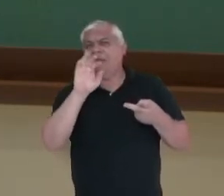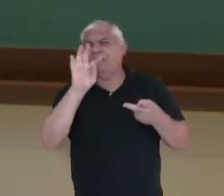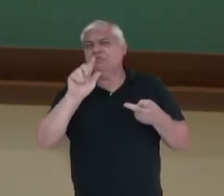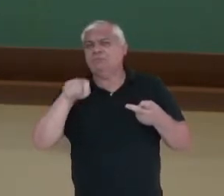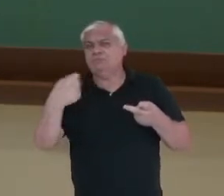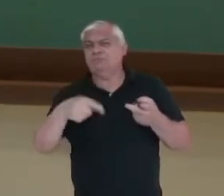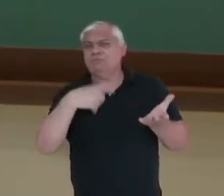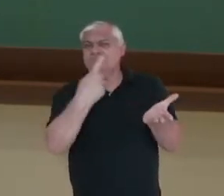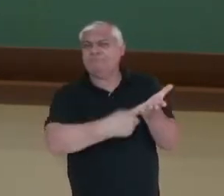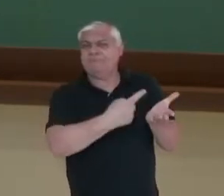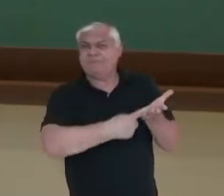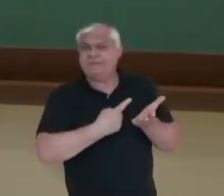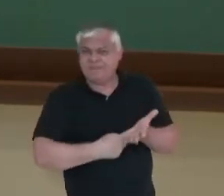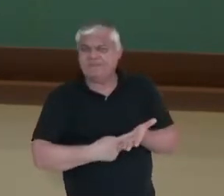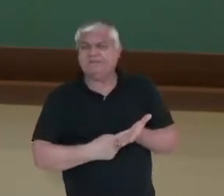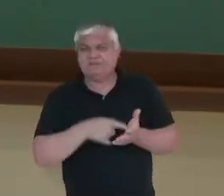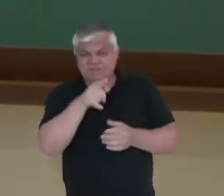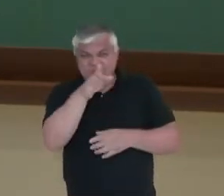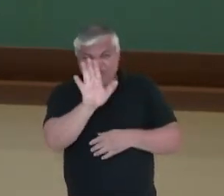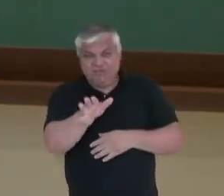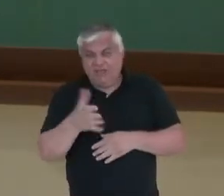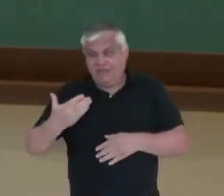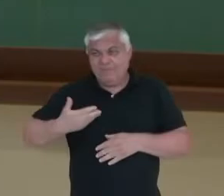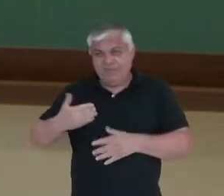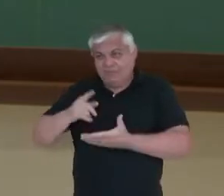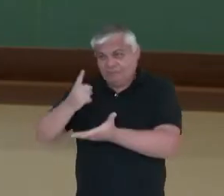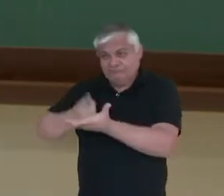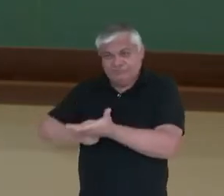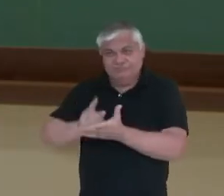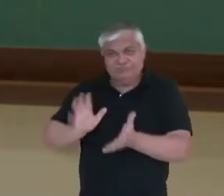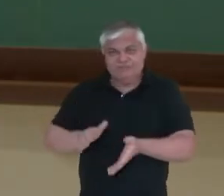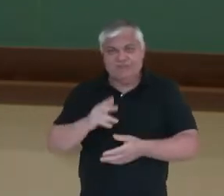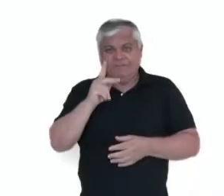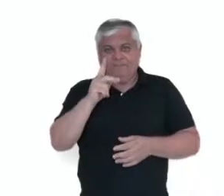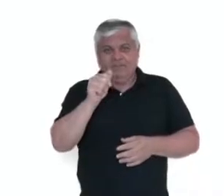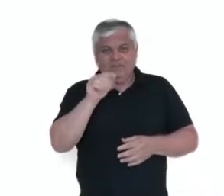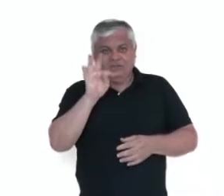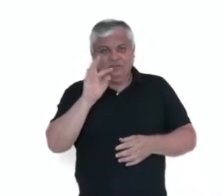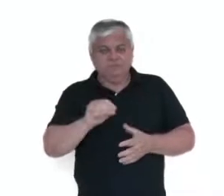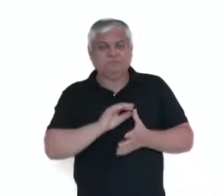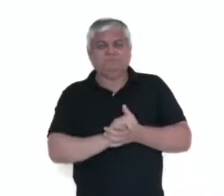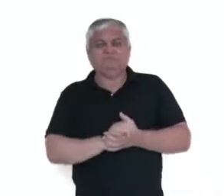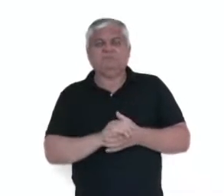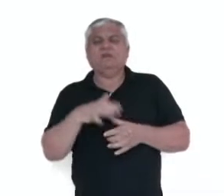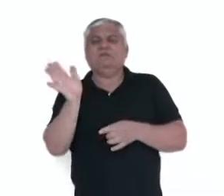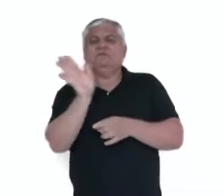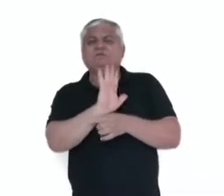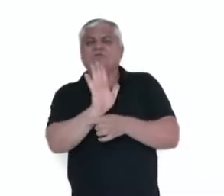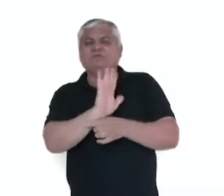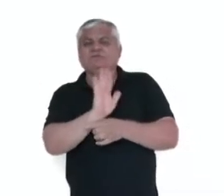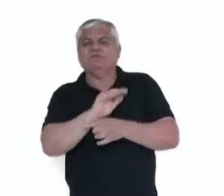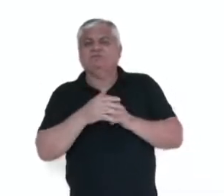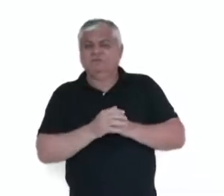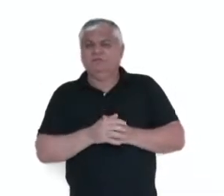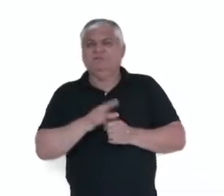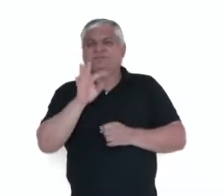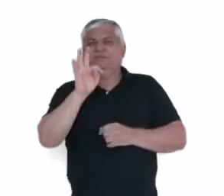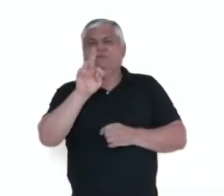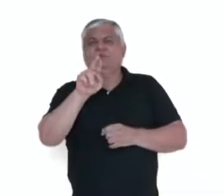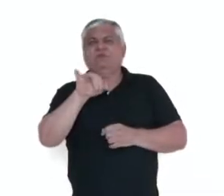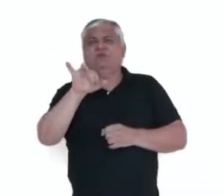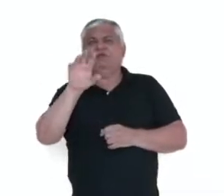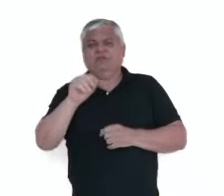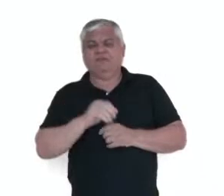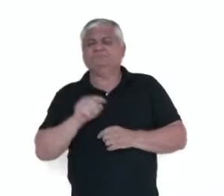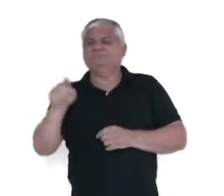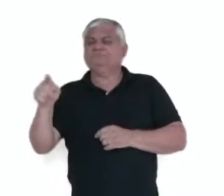fez pactos aí com seus amigos? No filme Troia, Aquiles afirma para o príncipe Heitor que não há pactos